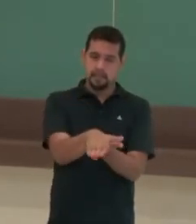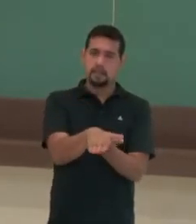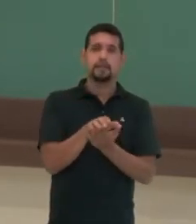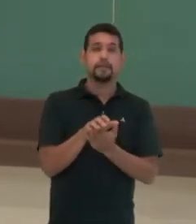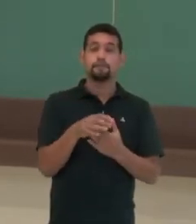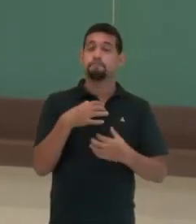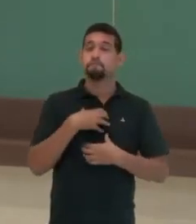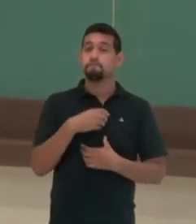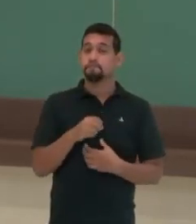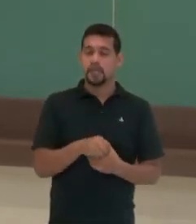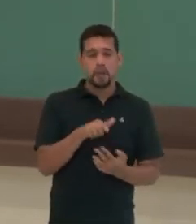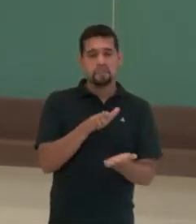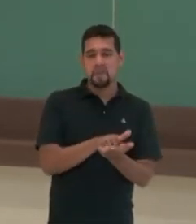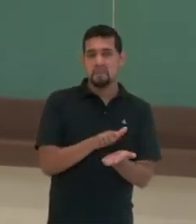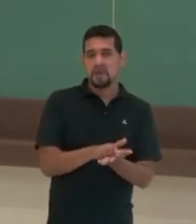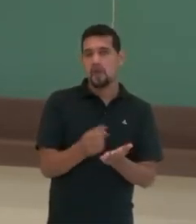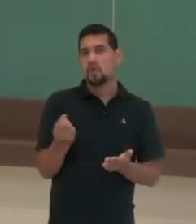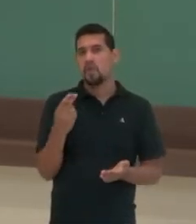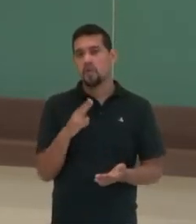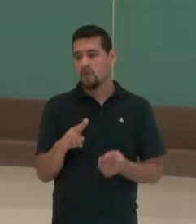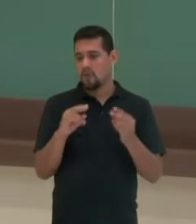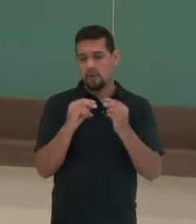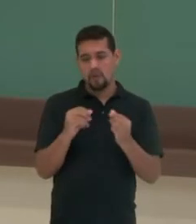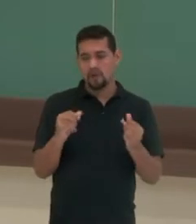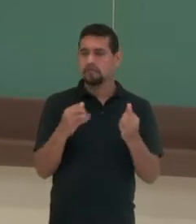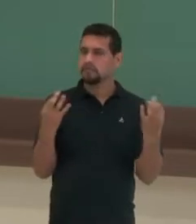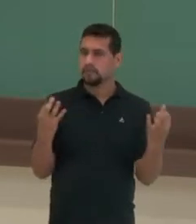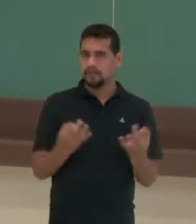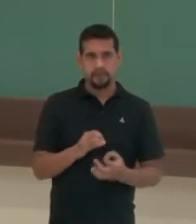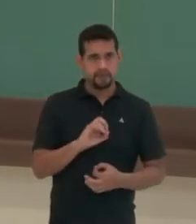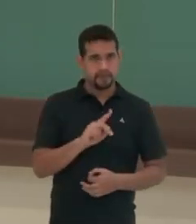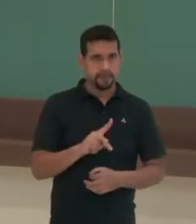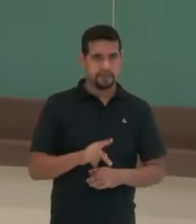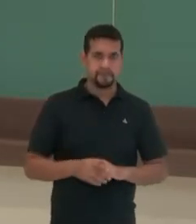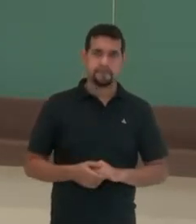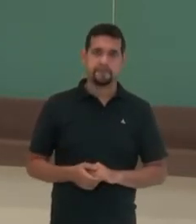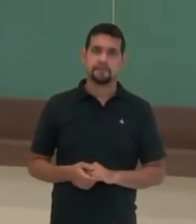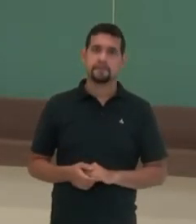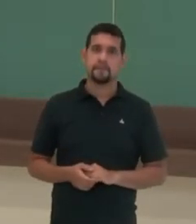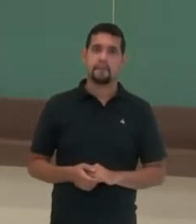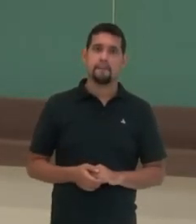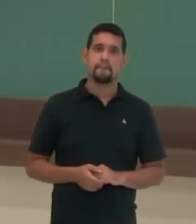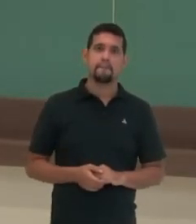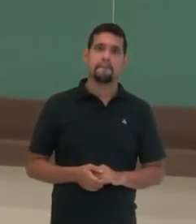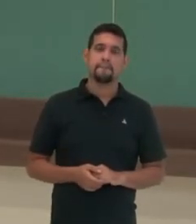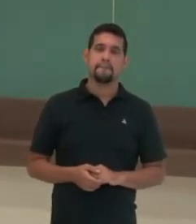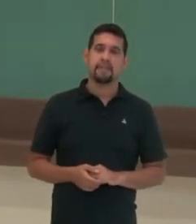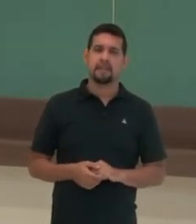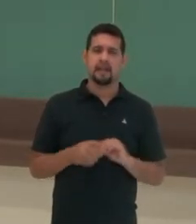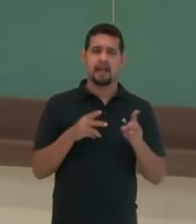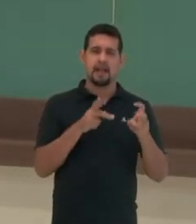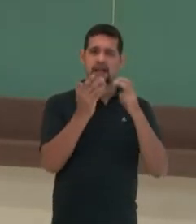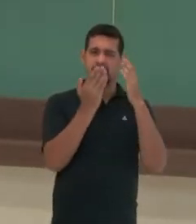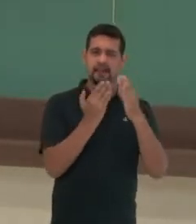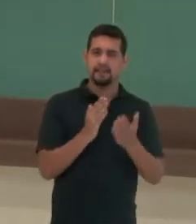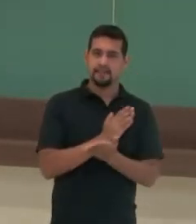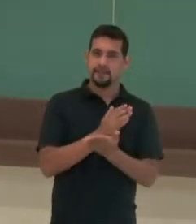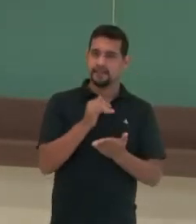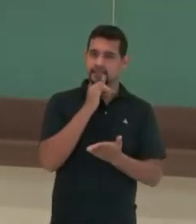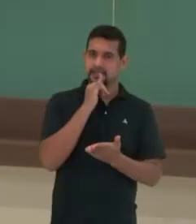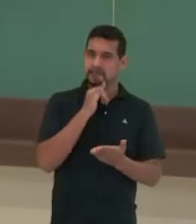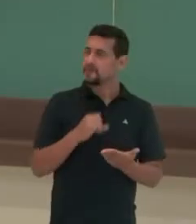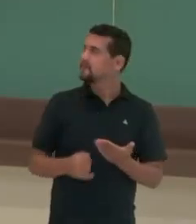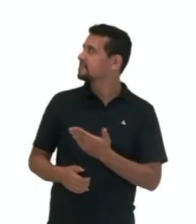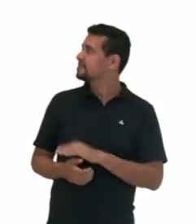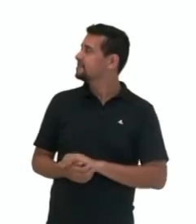em um papel ou em um tecido apropriado, tá bom? Então, observe alguns exemplos, né? Olha